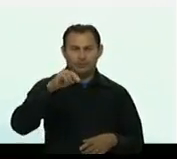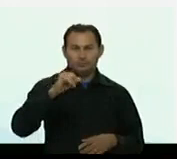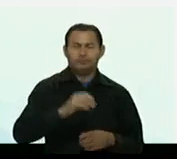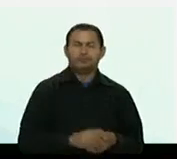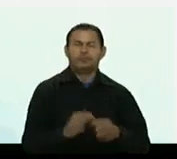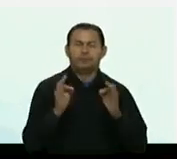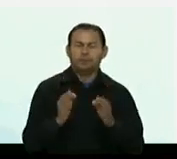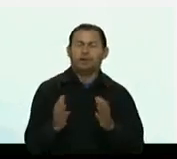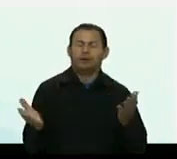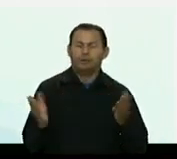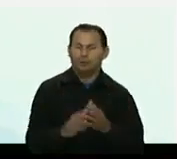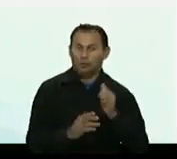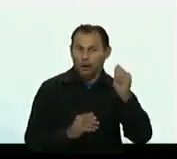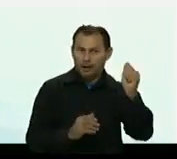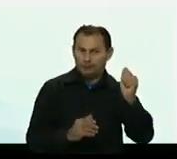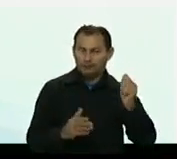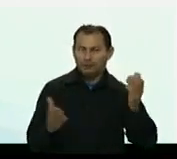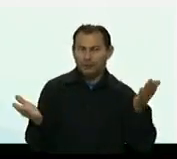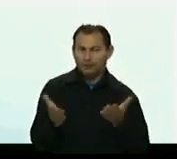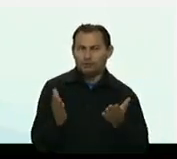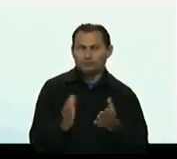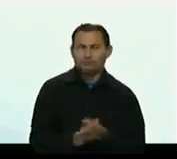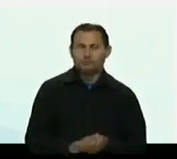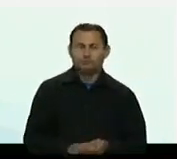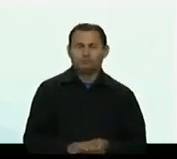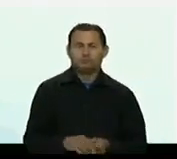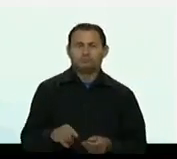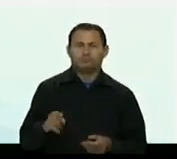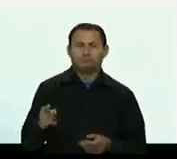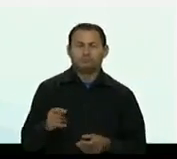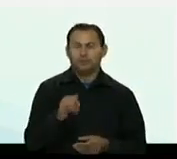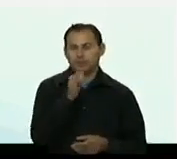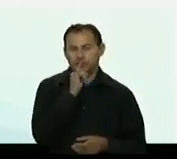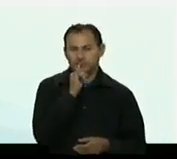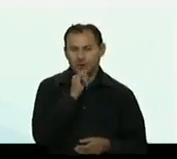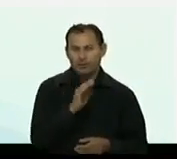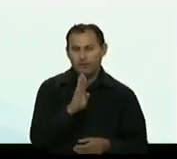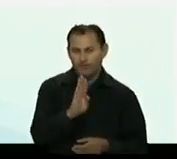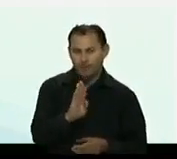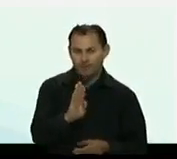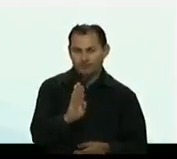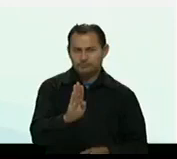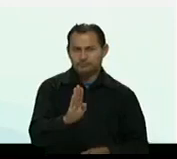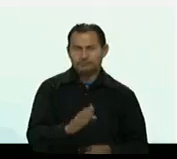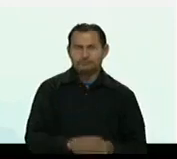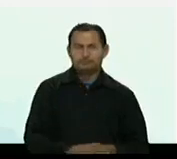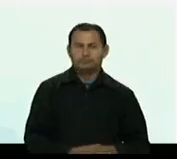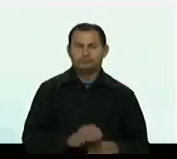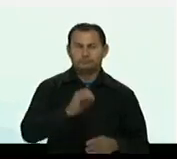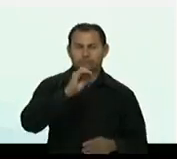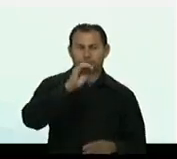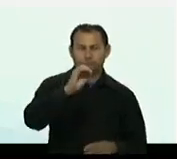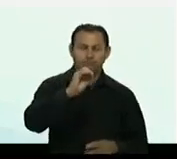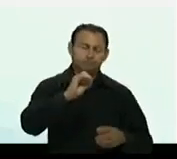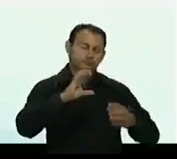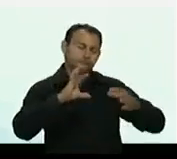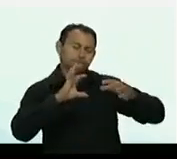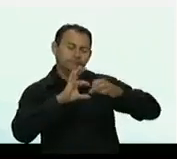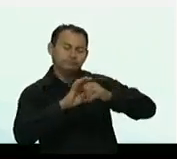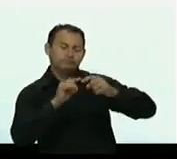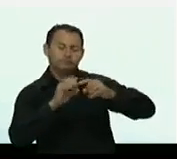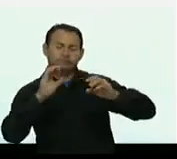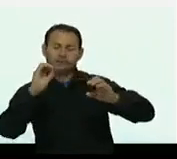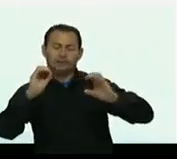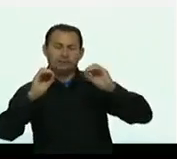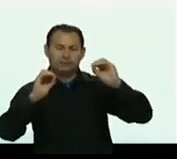a situação do nosso outro exemplo. O 0 tem um correspondente que é